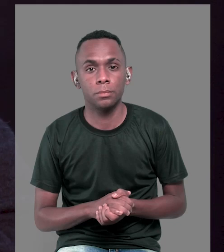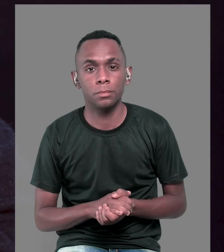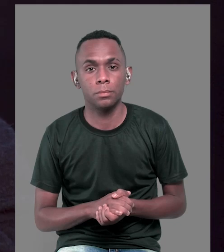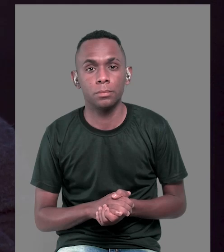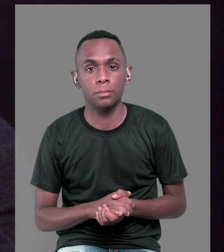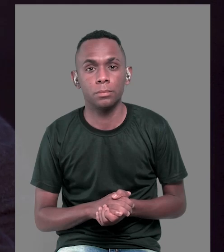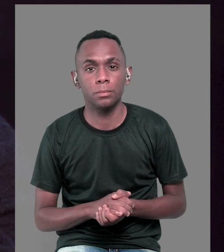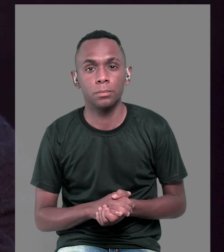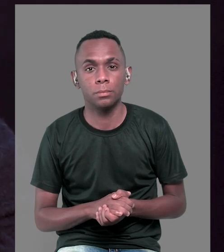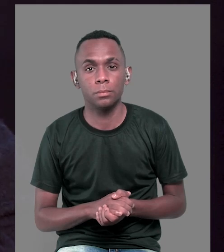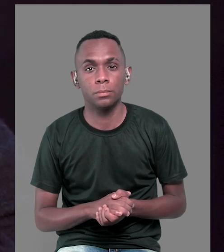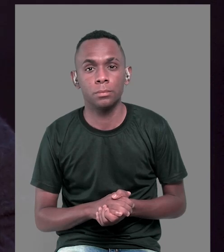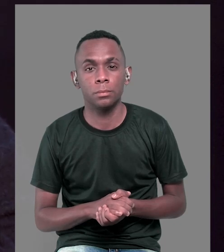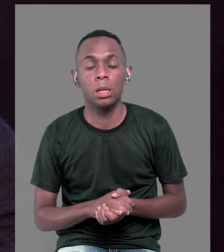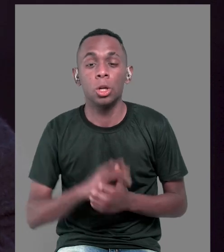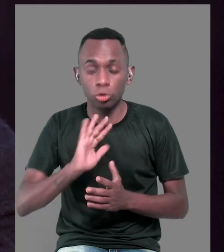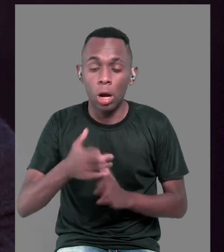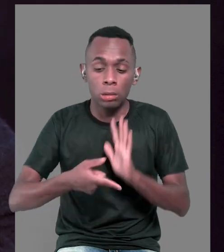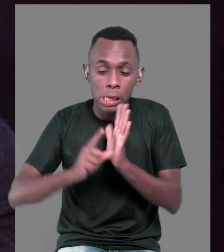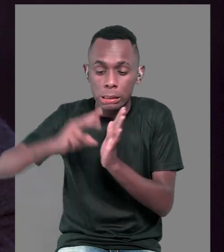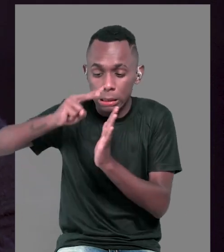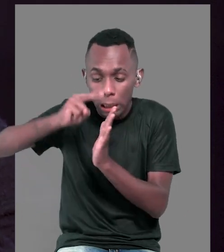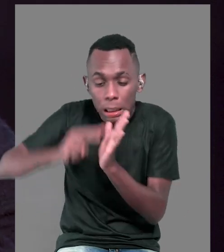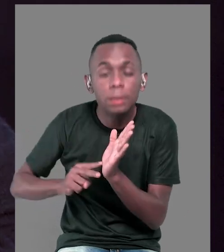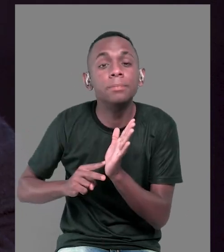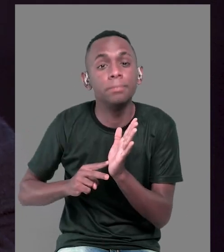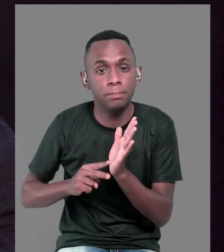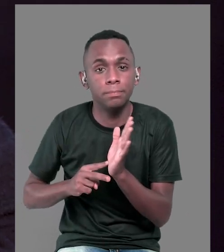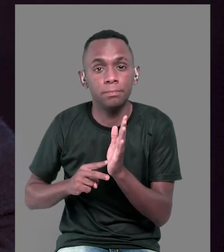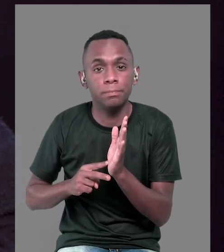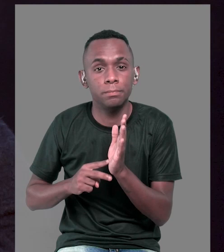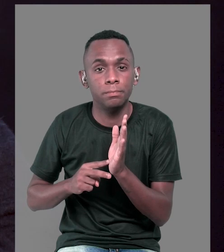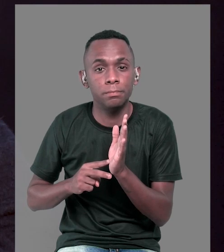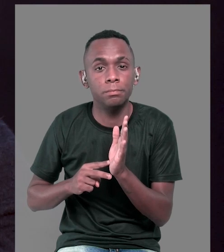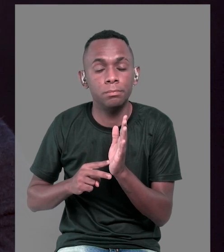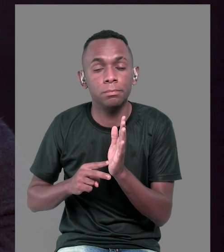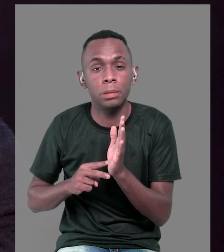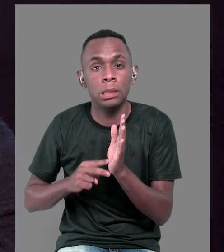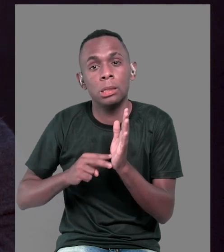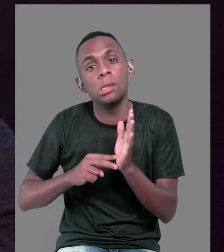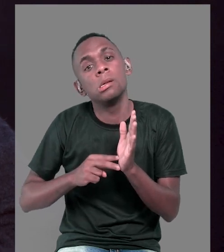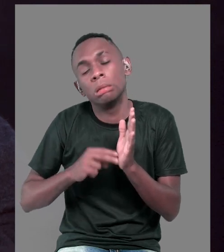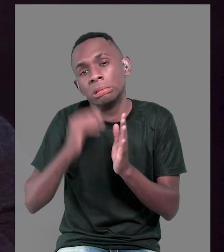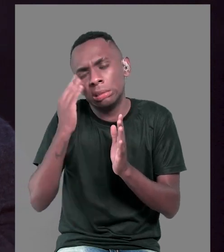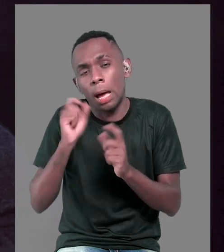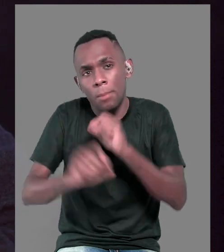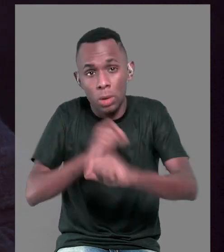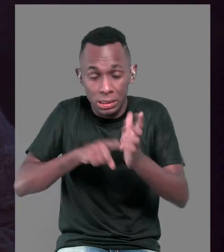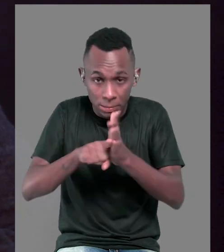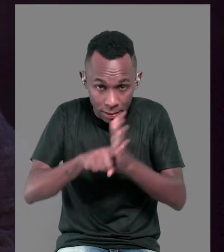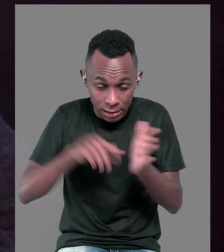Sim, eu listo aqui, ao menos a julgar pelo que se sabe das pesquisas até